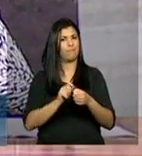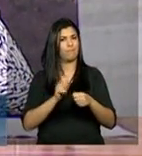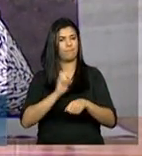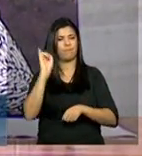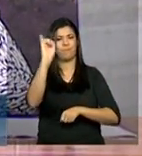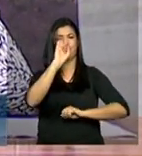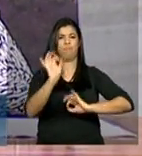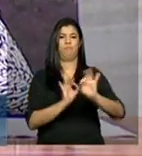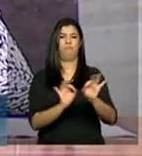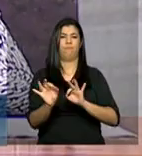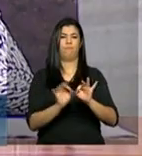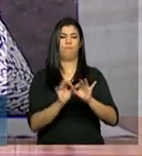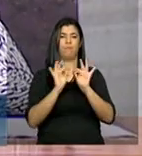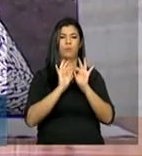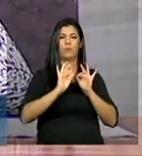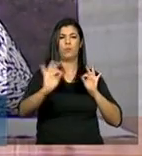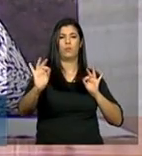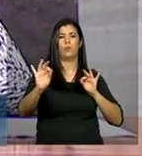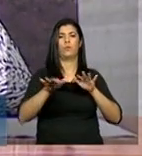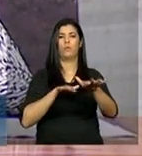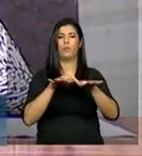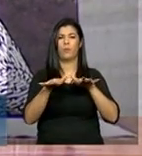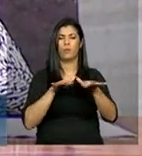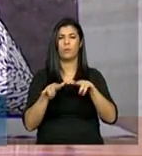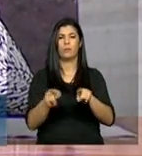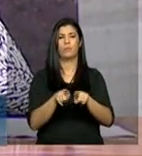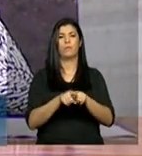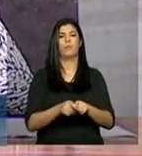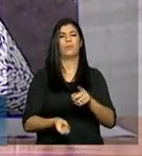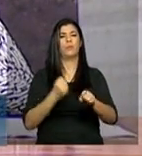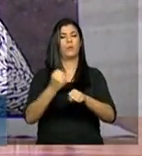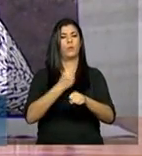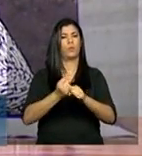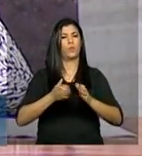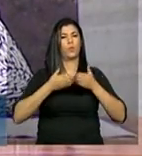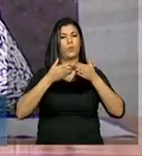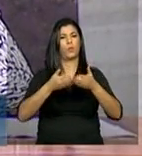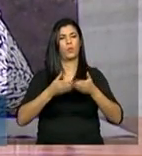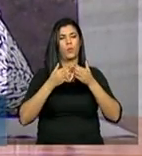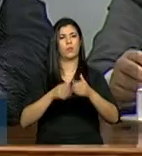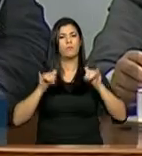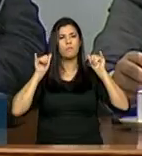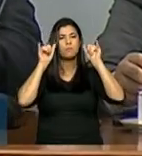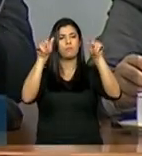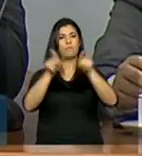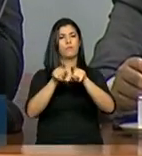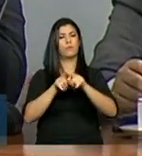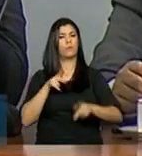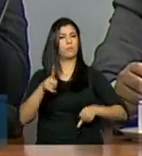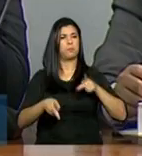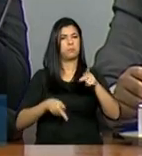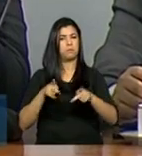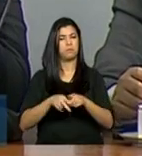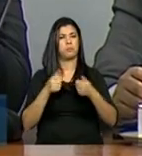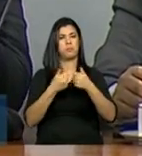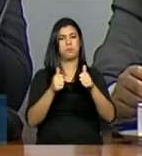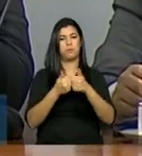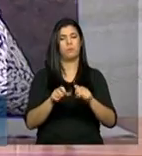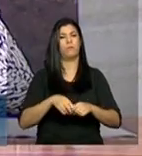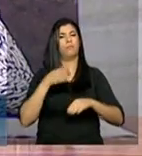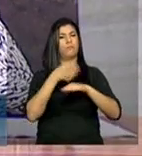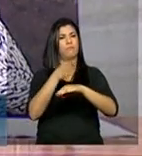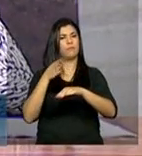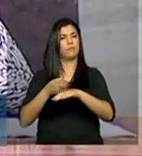projetos de logística de transporte, com construção de portos, aeroportos, rodovias e ferrovias, que reduzem